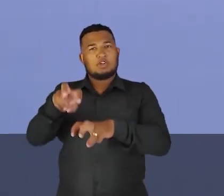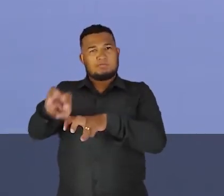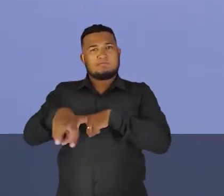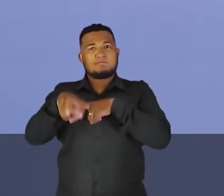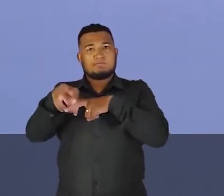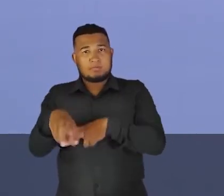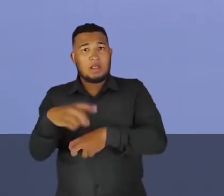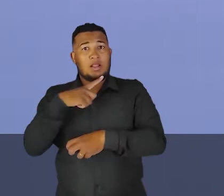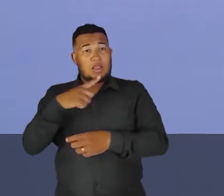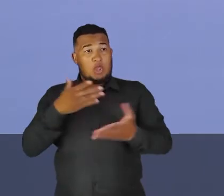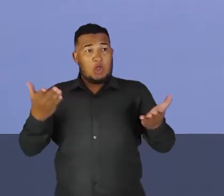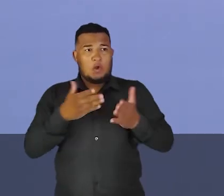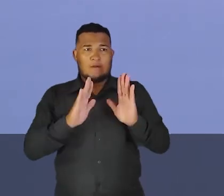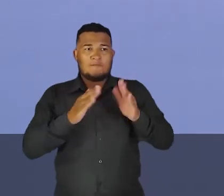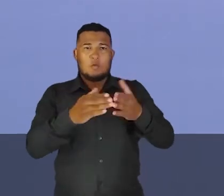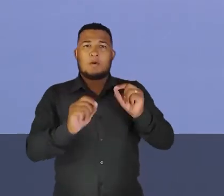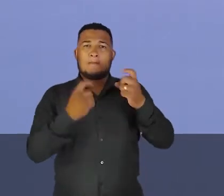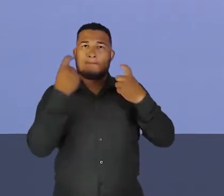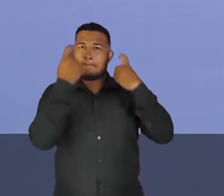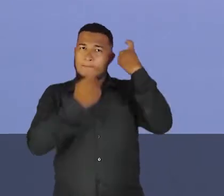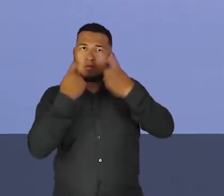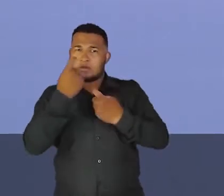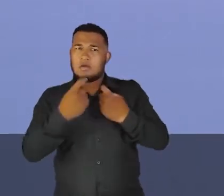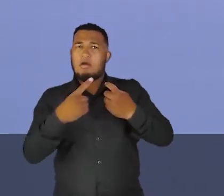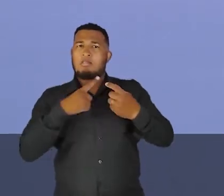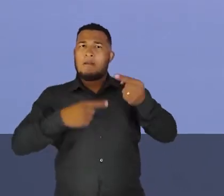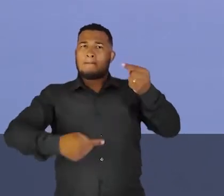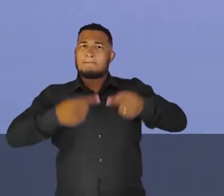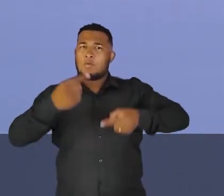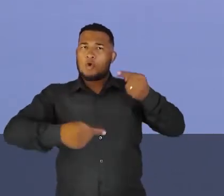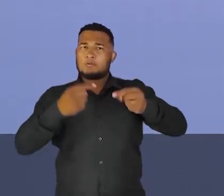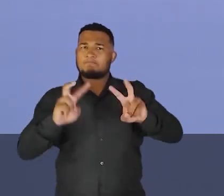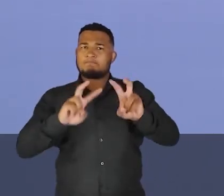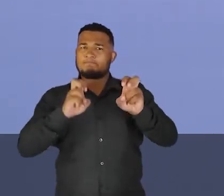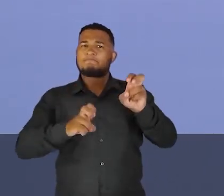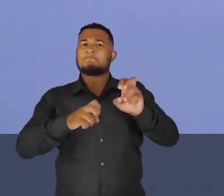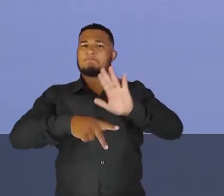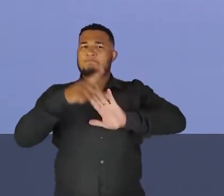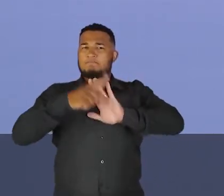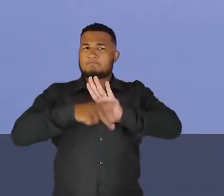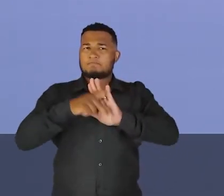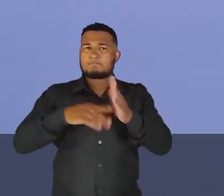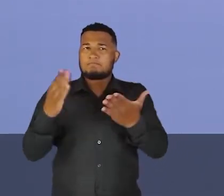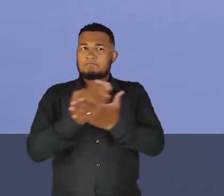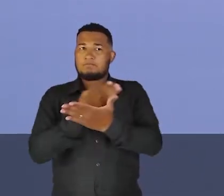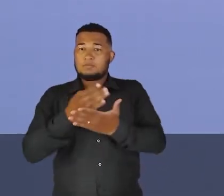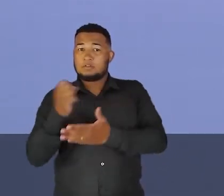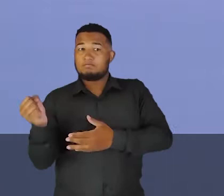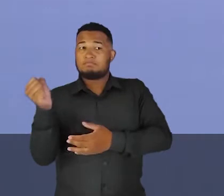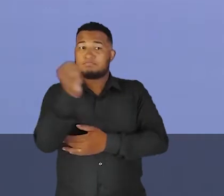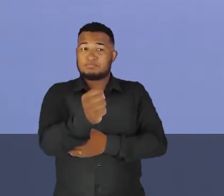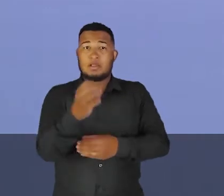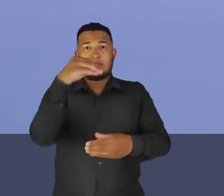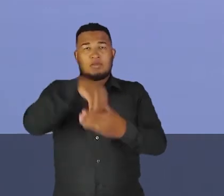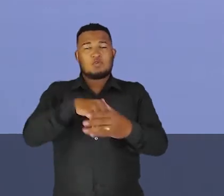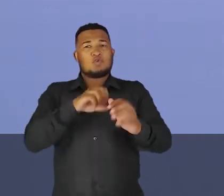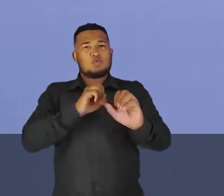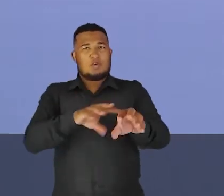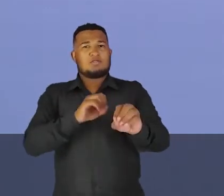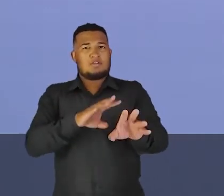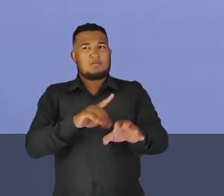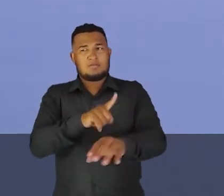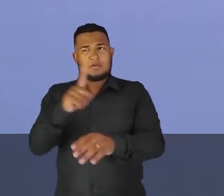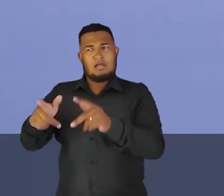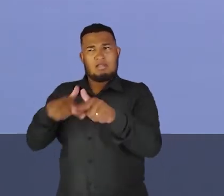a preocupação agora pública, as políticas voltadas para essas crianças, que começam a inseri-las, então, na educação, tira essas crianças